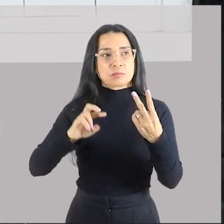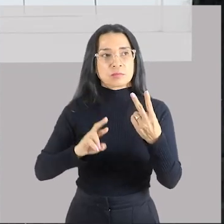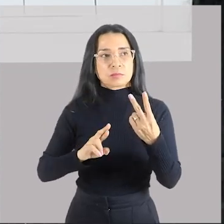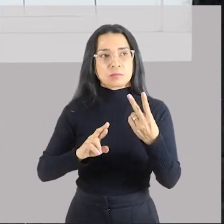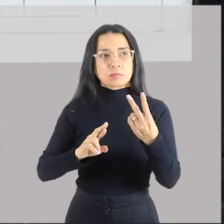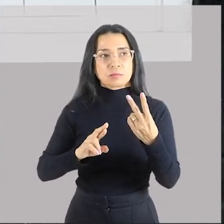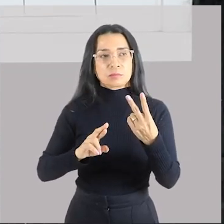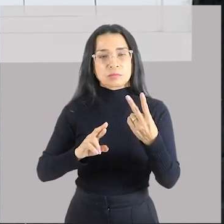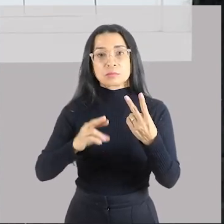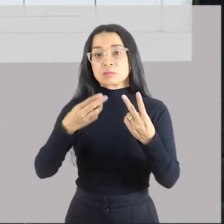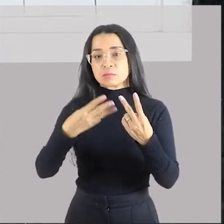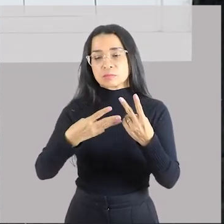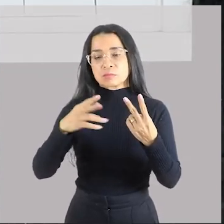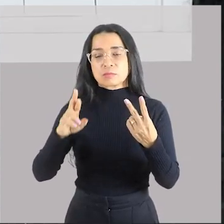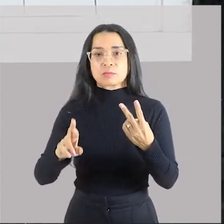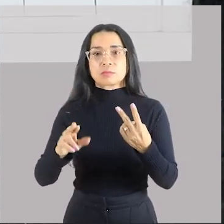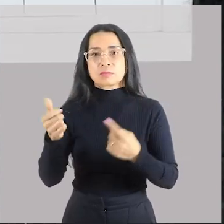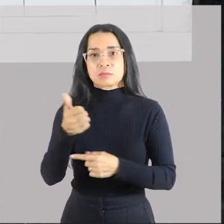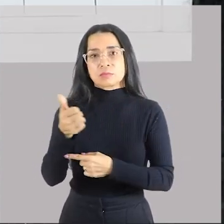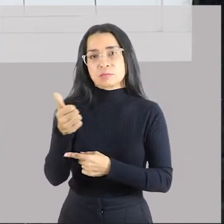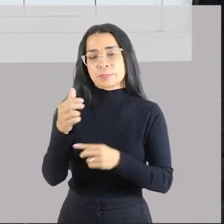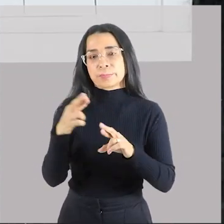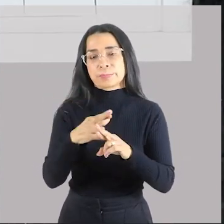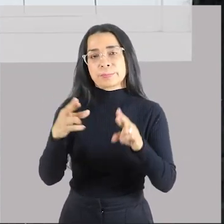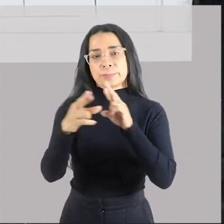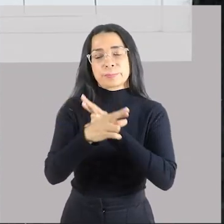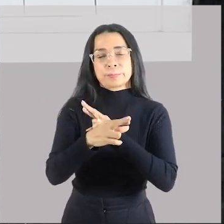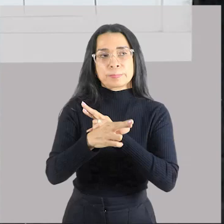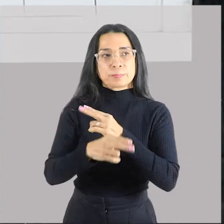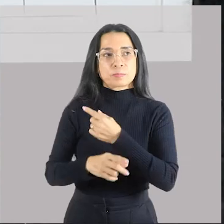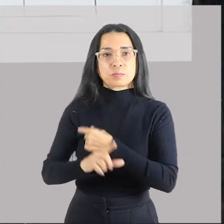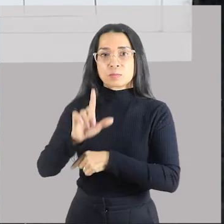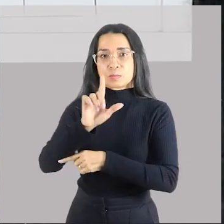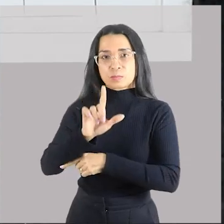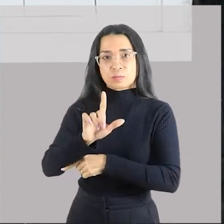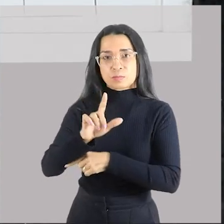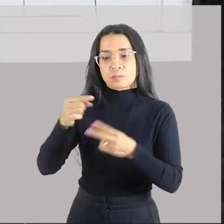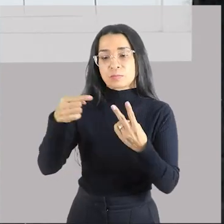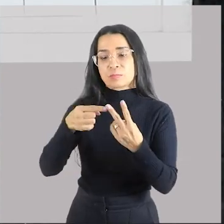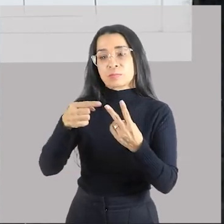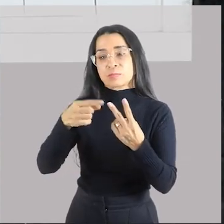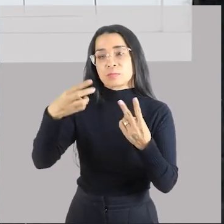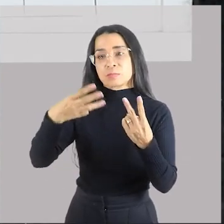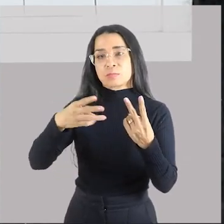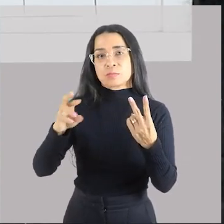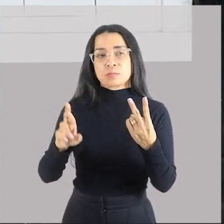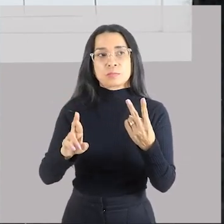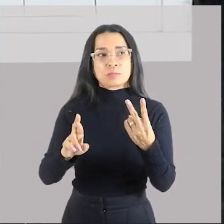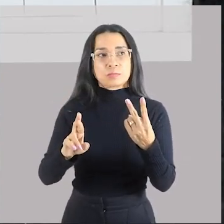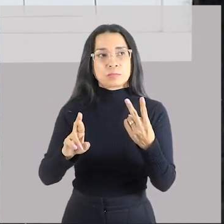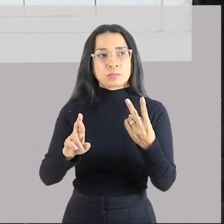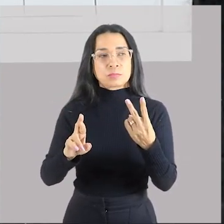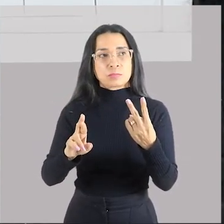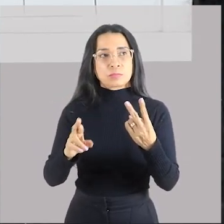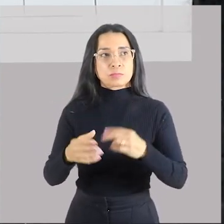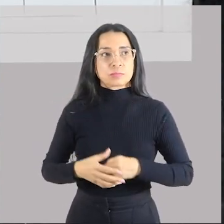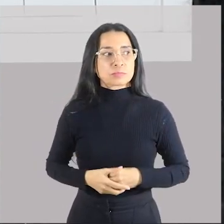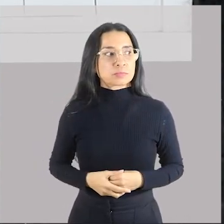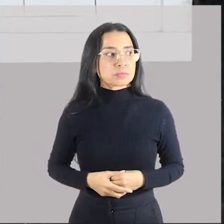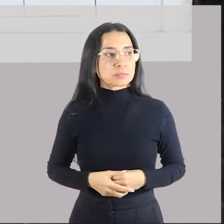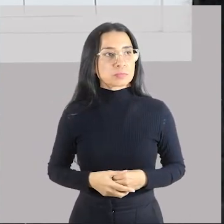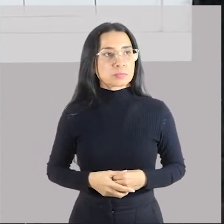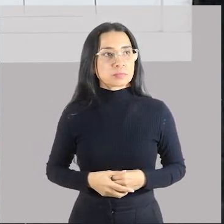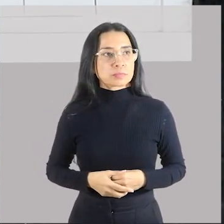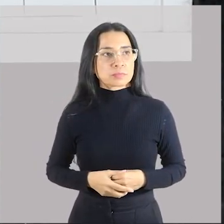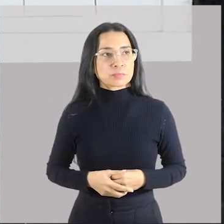a primeira relação. O lado é raiz de 3 vezes R. Vamos usar agora o cosseno. se eu quiser usar o